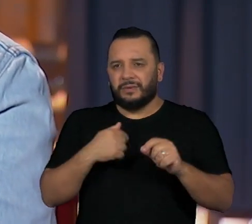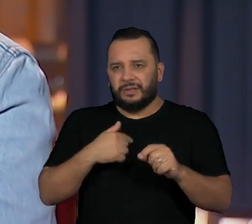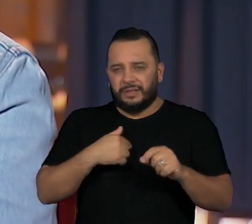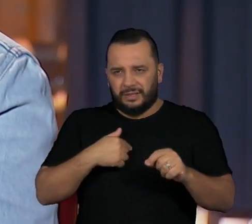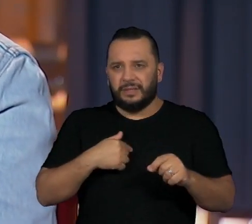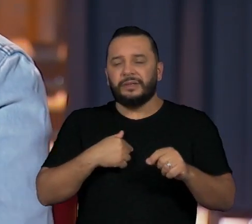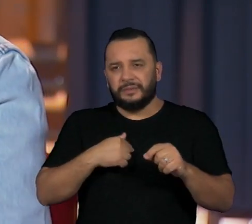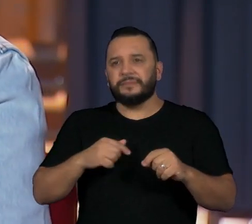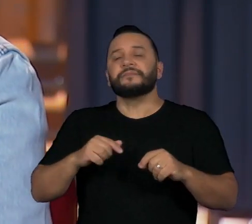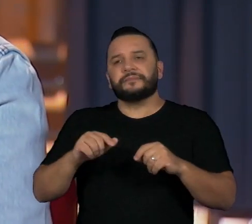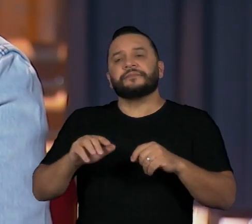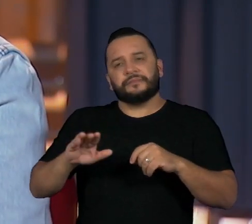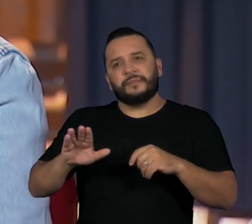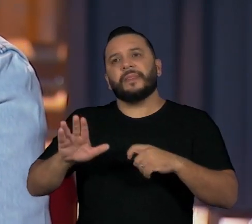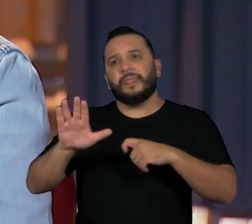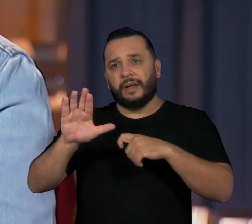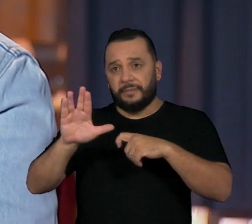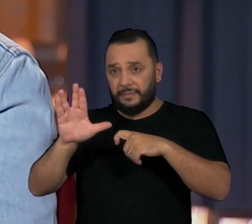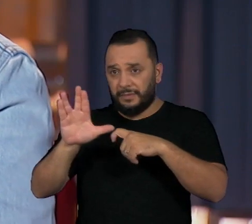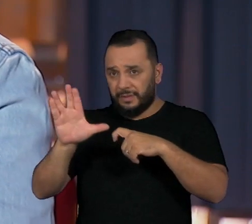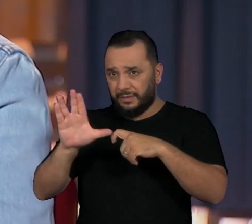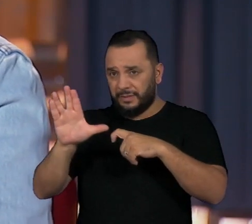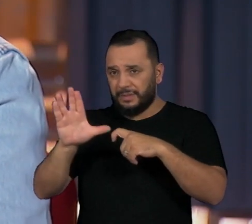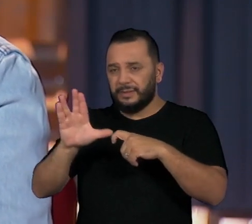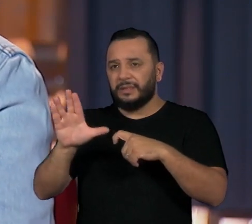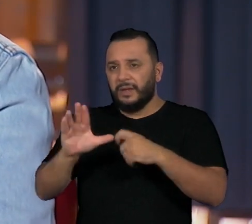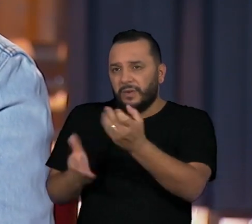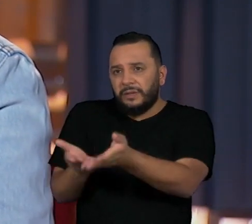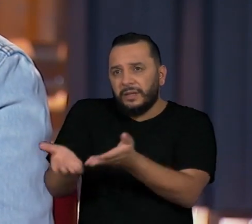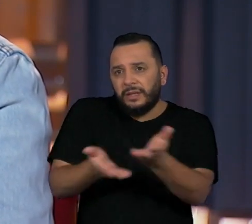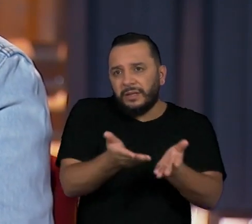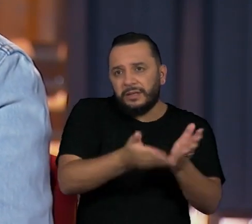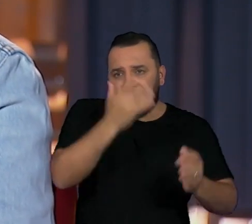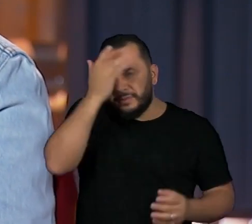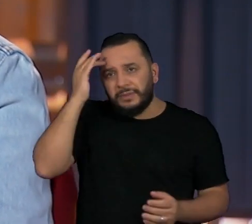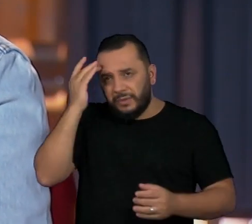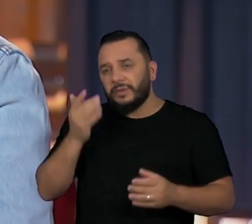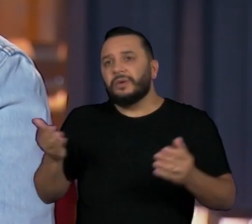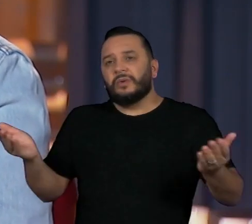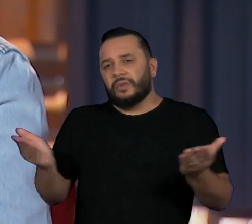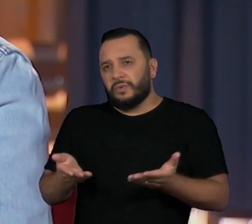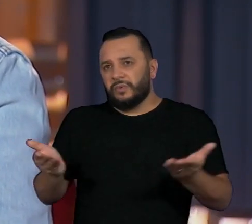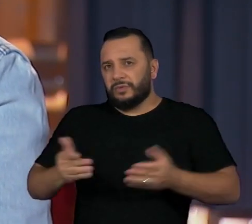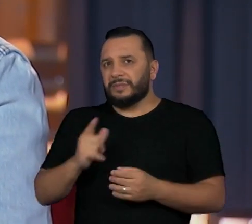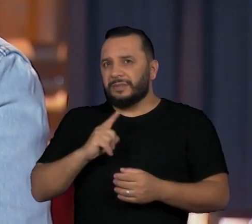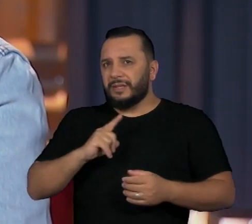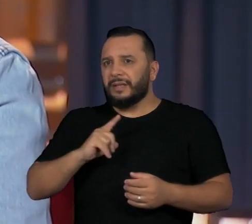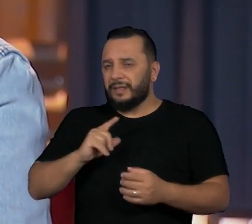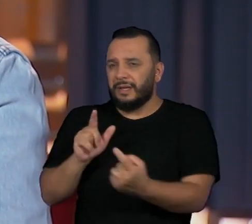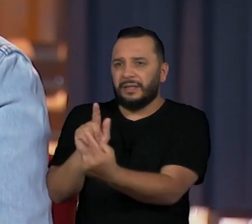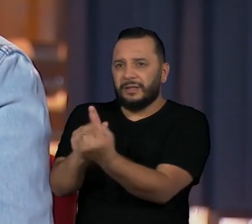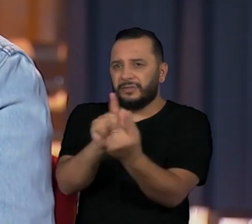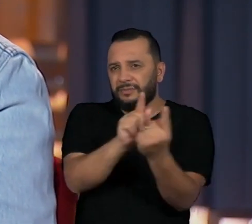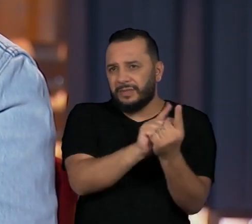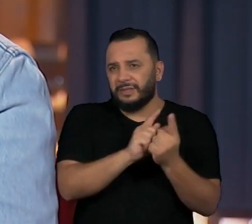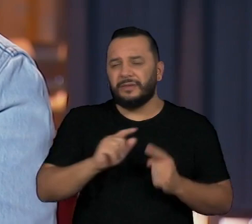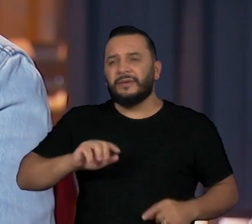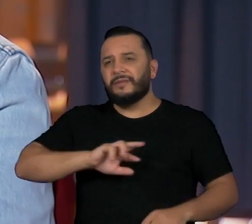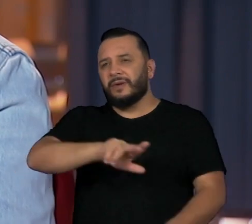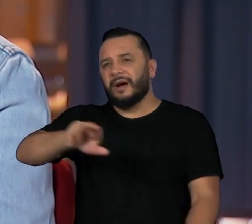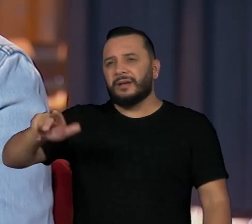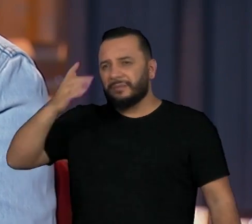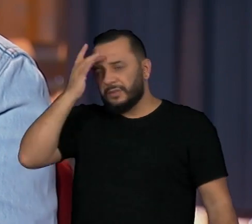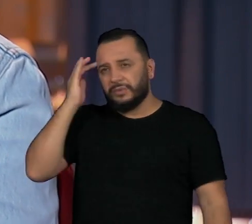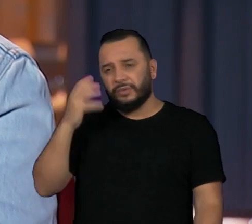uso medicinal, assim como associações de pacientes, que são muito importantes e que hoje já atendem dezenas de milhares de pacientes no Brasil, a um custo muito